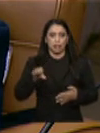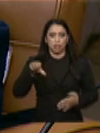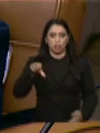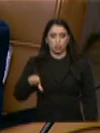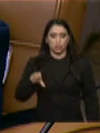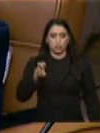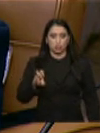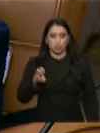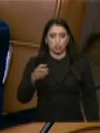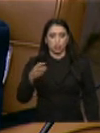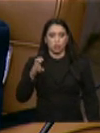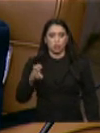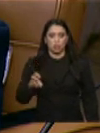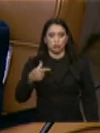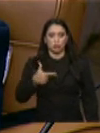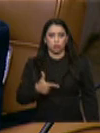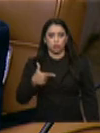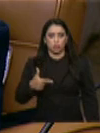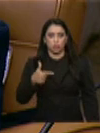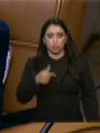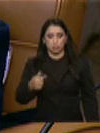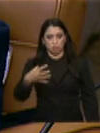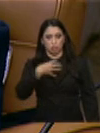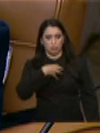955.227 da Bahia e dou o provimento ao RE